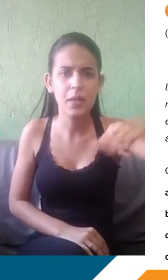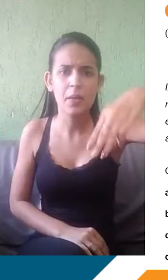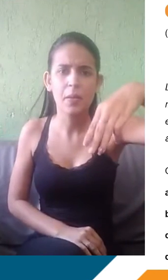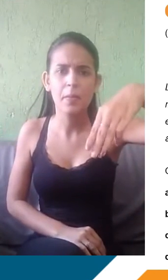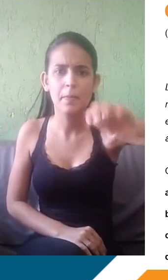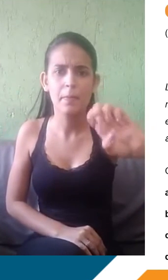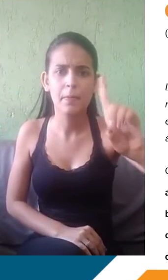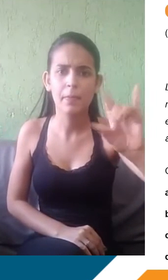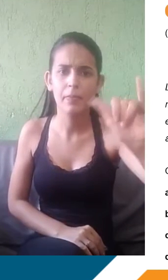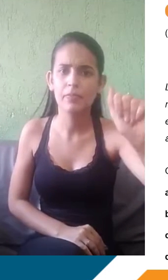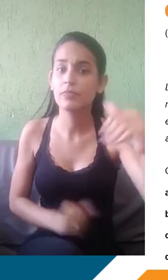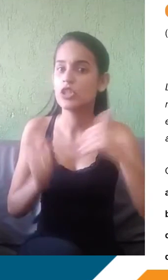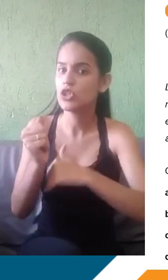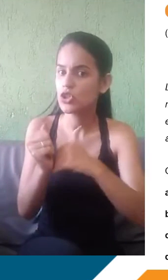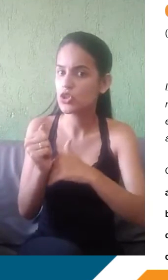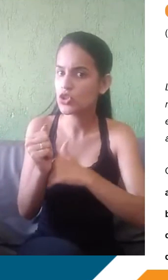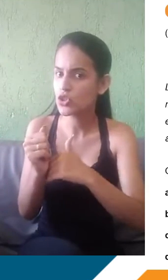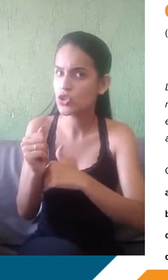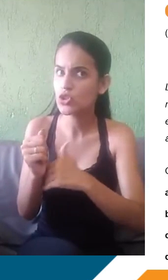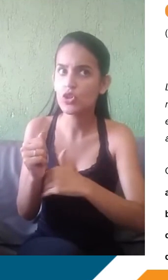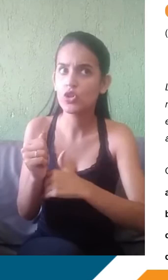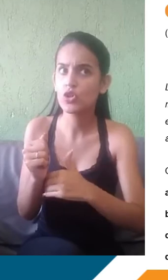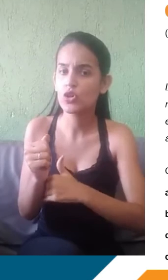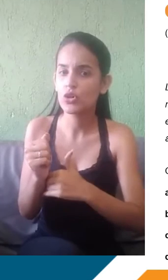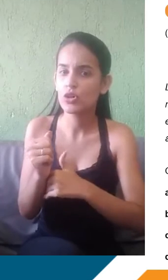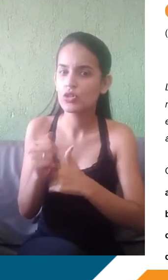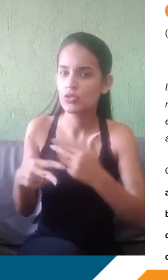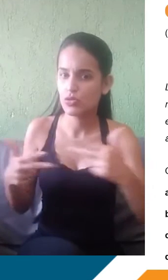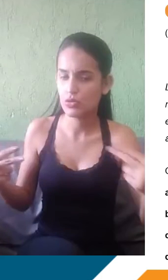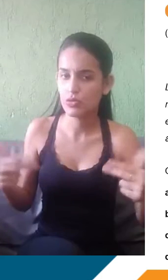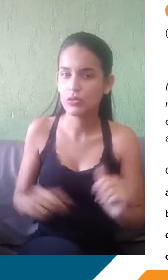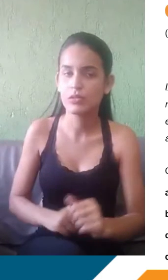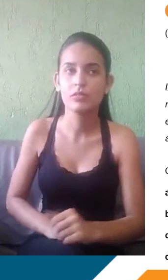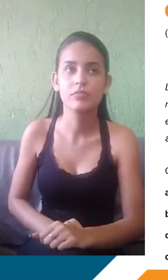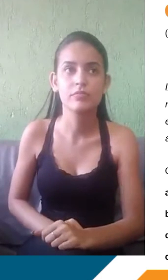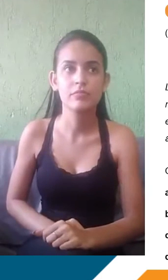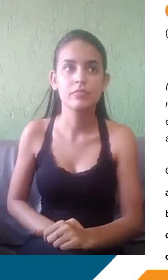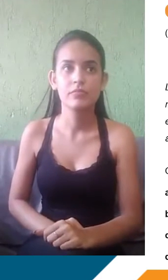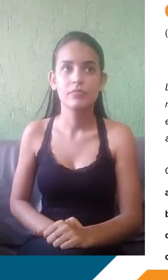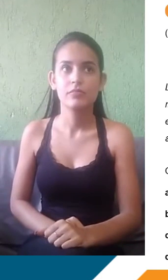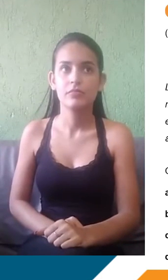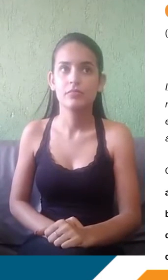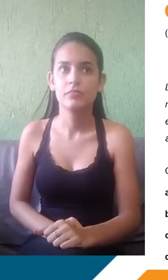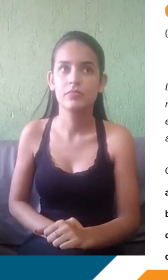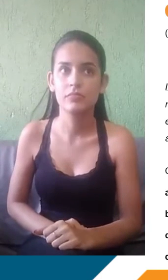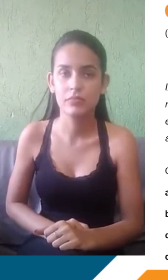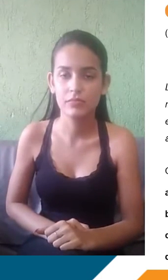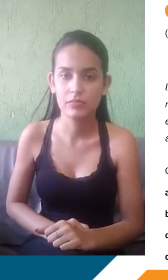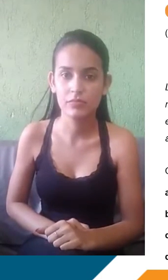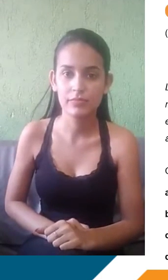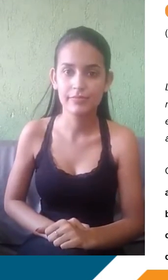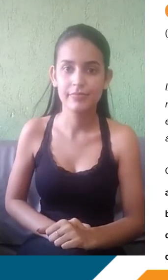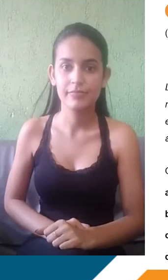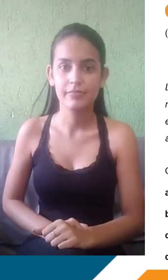Essa defesa propõe uma crítica à generalização do raciocínio típico na indução, já que supõe-se